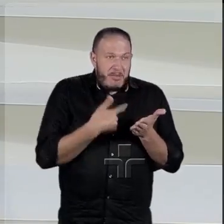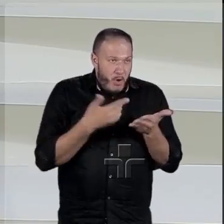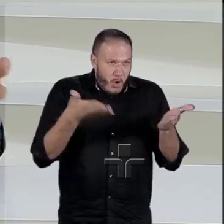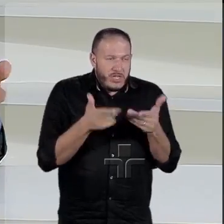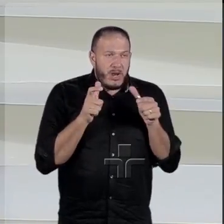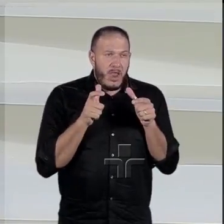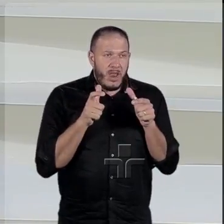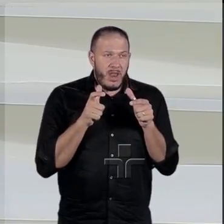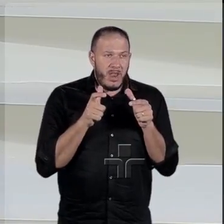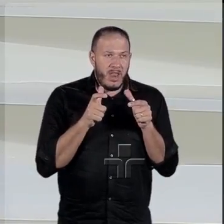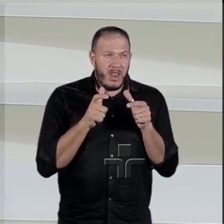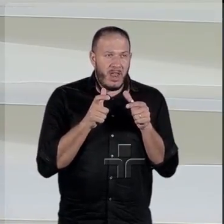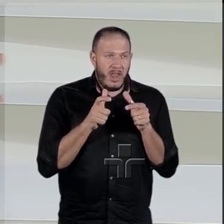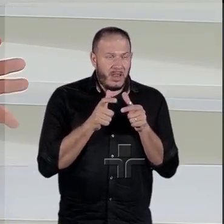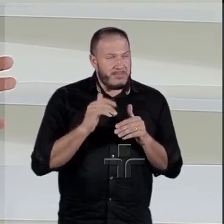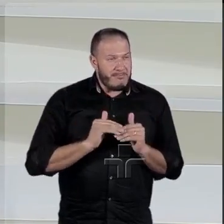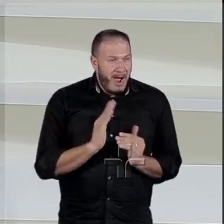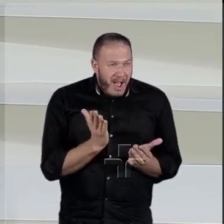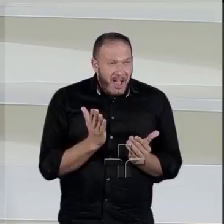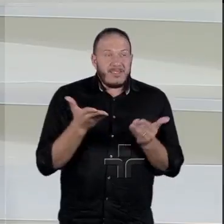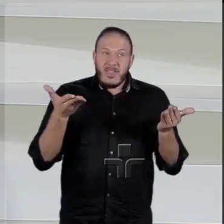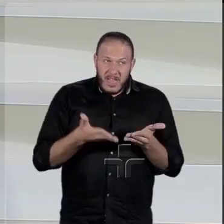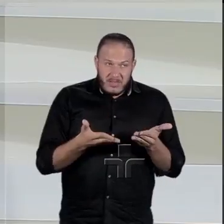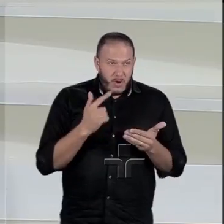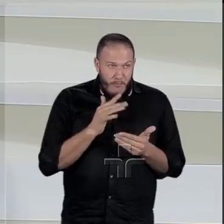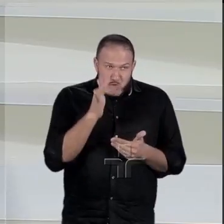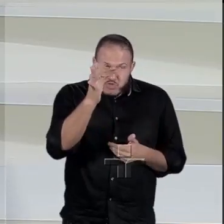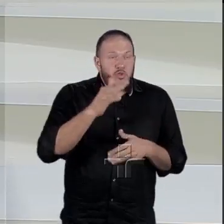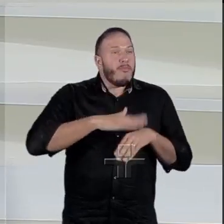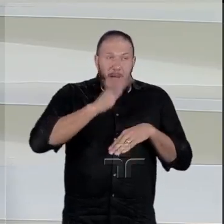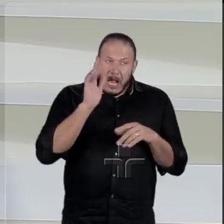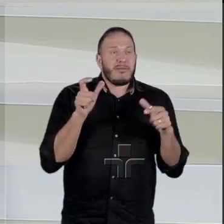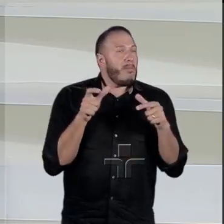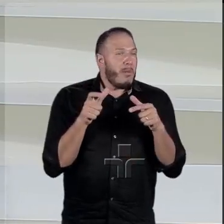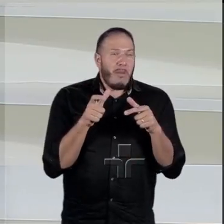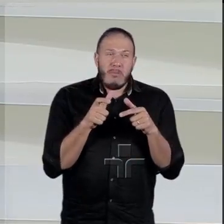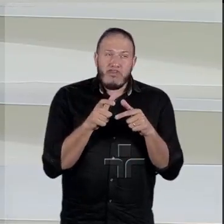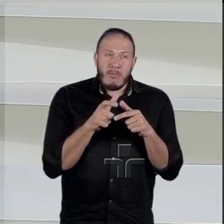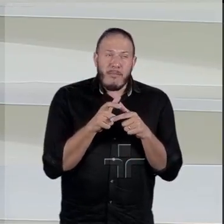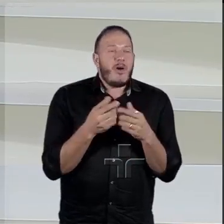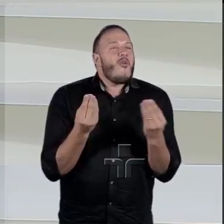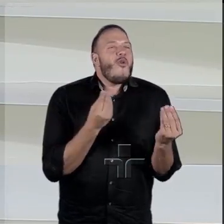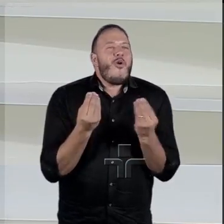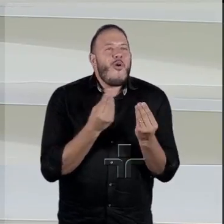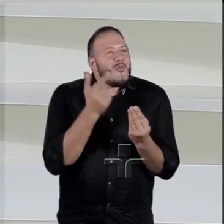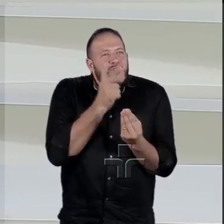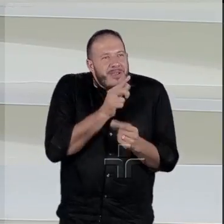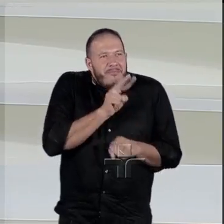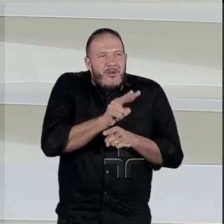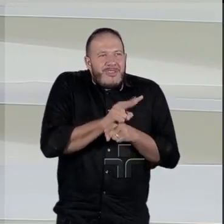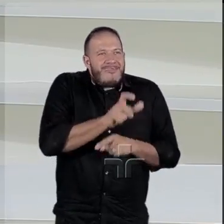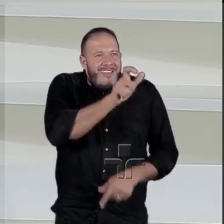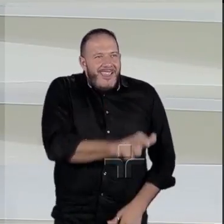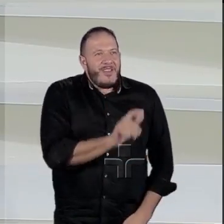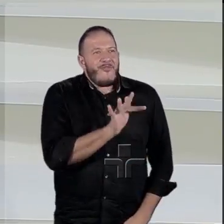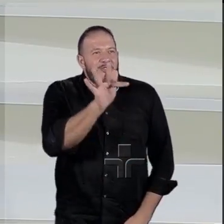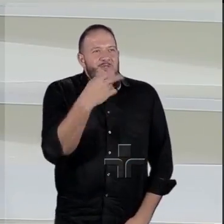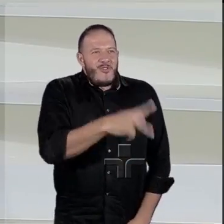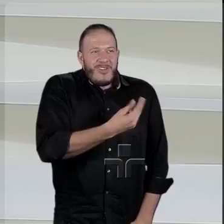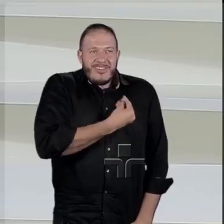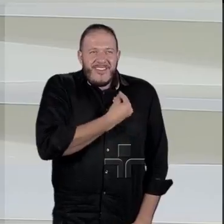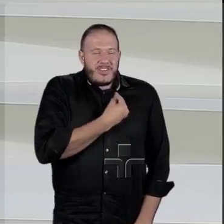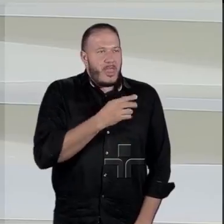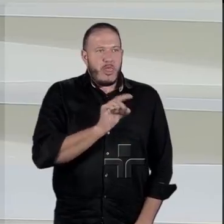diminuindo. Está diminuindo. E essa é a tendência inexorável. Como é que nós vamos proteger esses trabalhadores? Não só enquanto eles